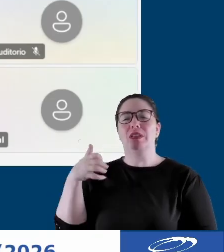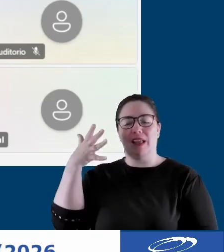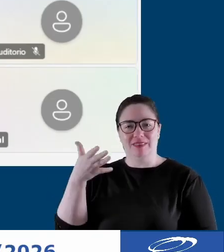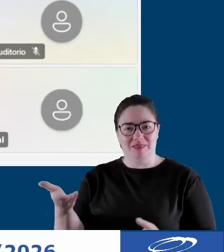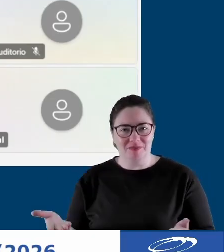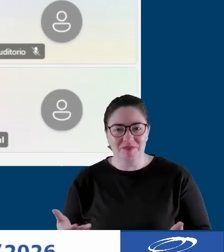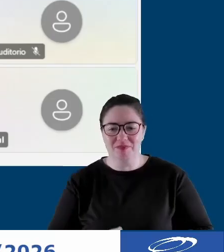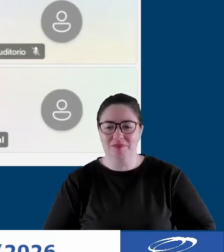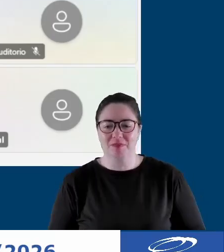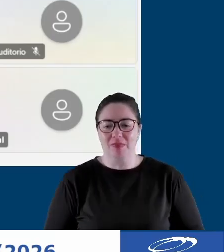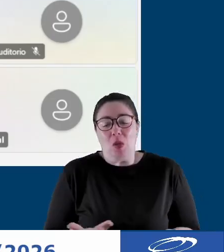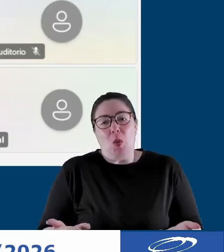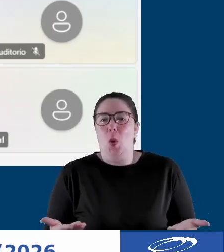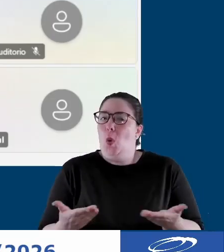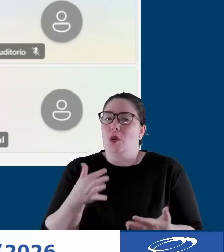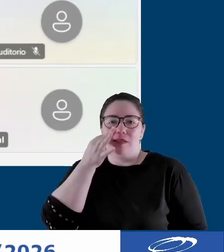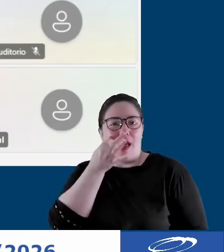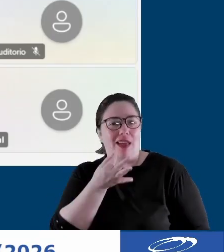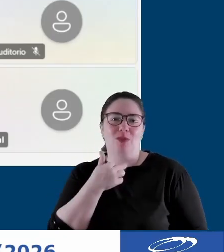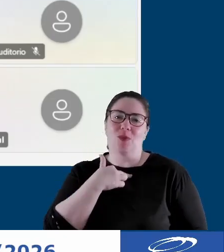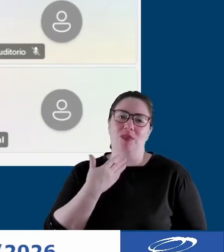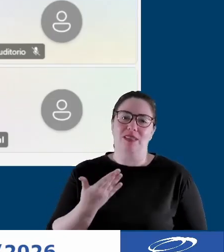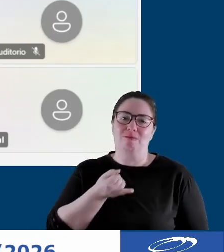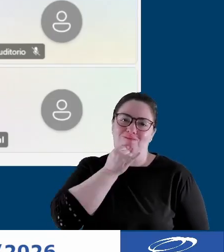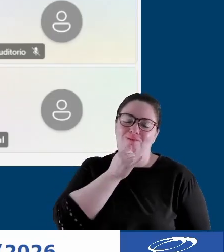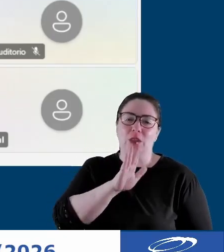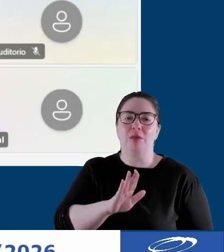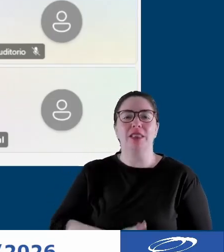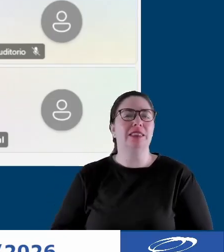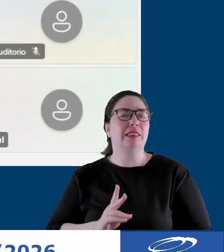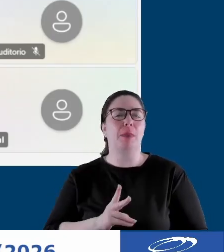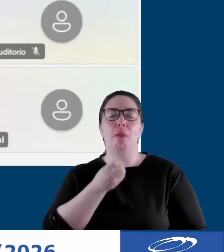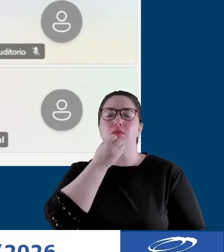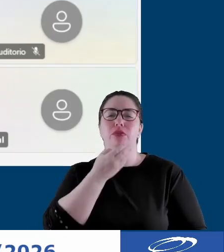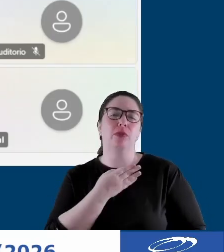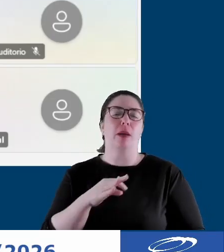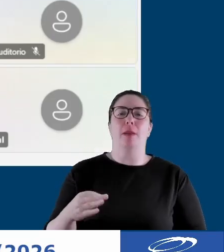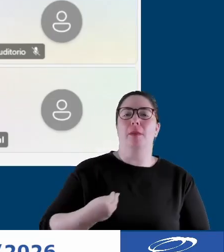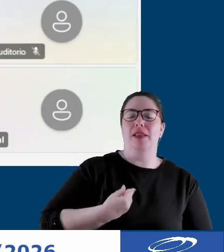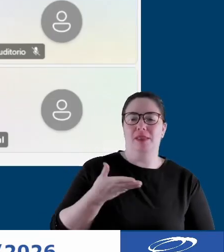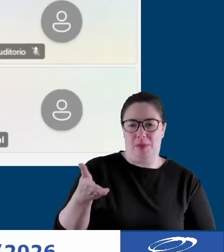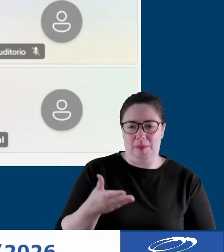pude estar presencial, mas é sempre muito bom participar das reuniões do INTO.